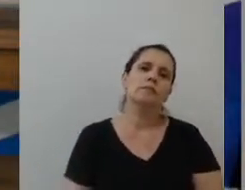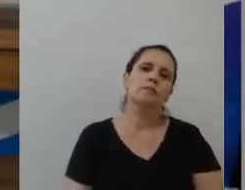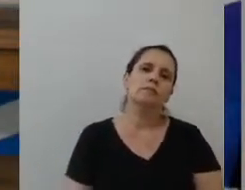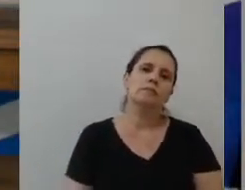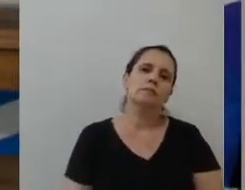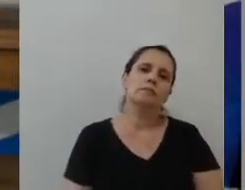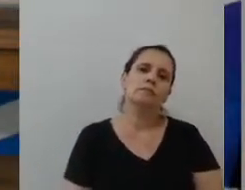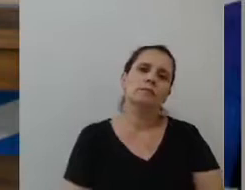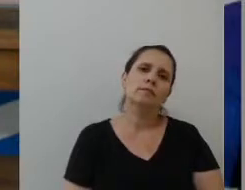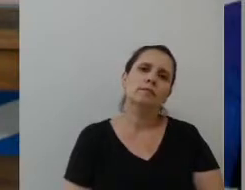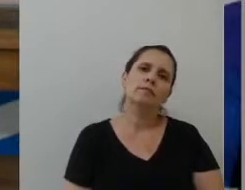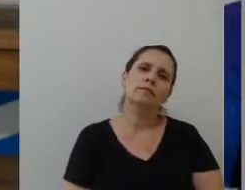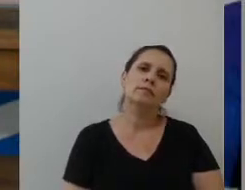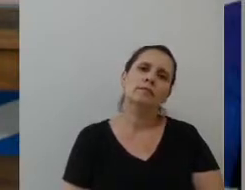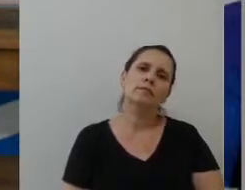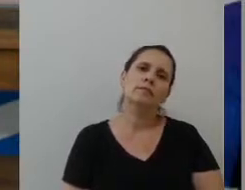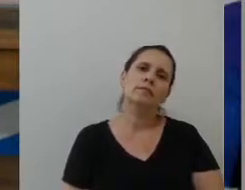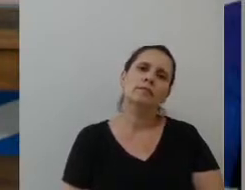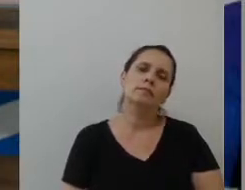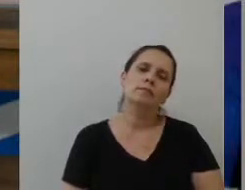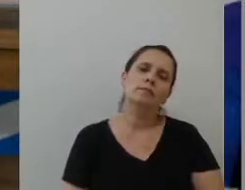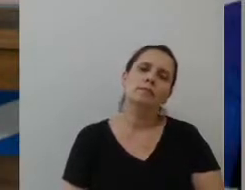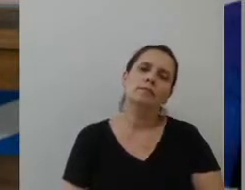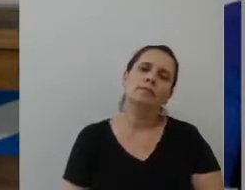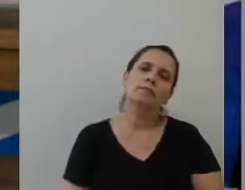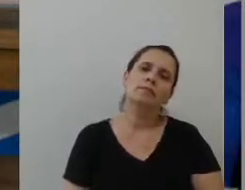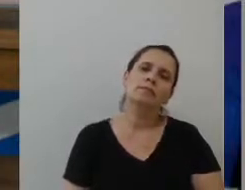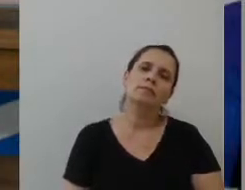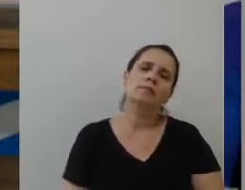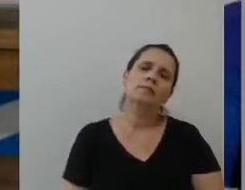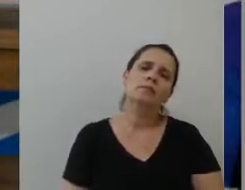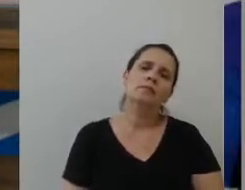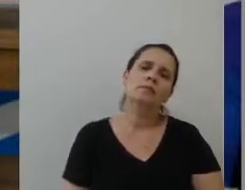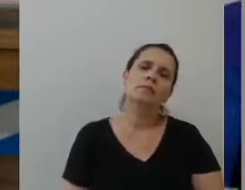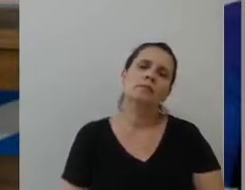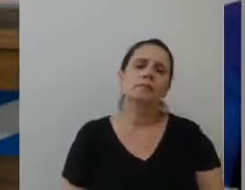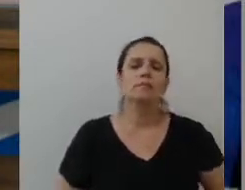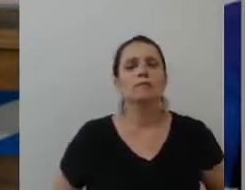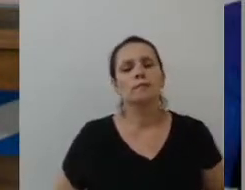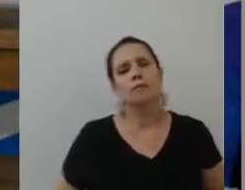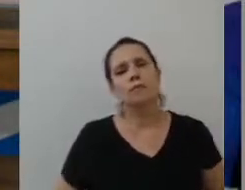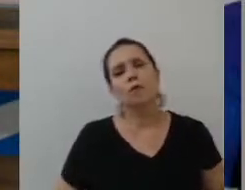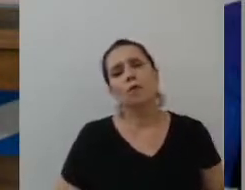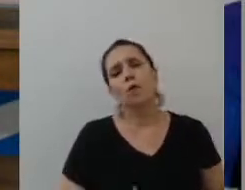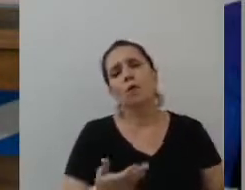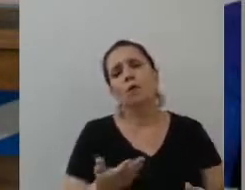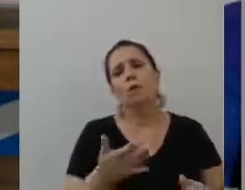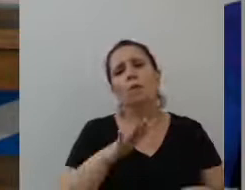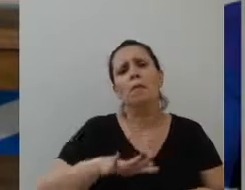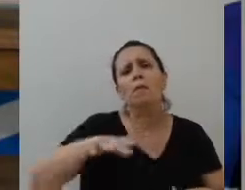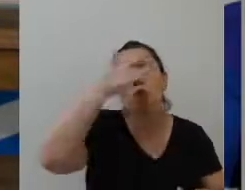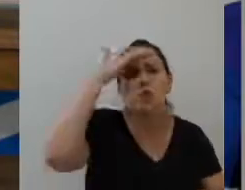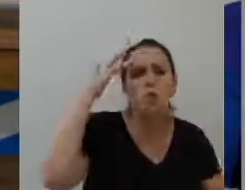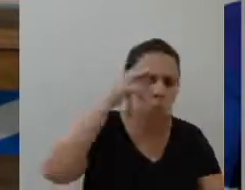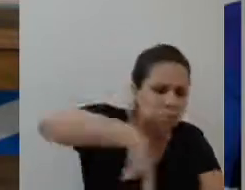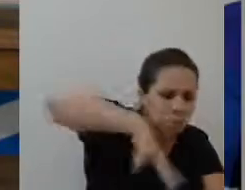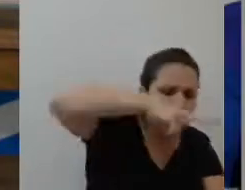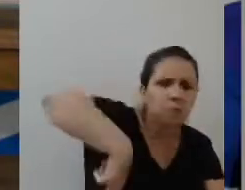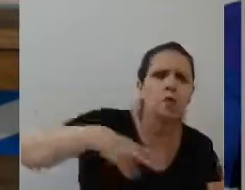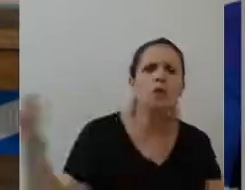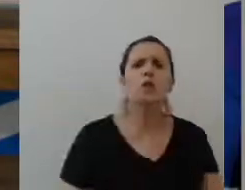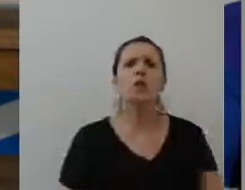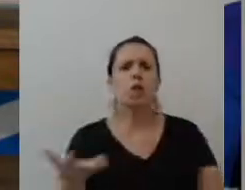pequena, né? Chegando assim na frente da câmera. Olha lá. Cadê? Qual público leitor? Em especial, Samara,